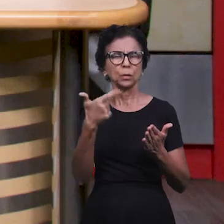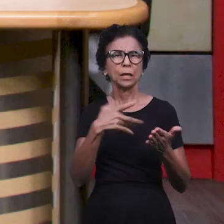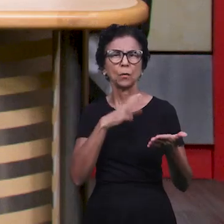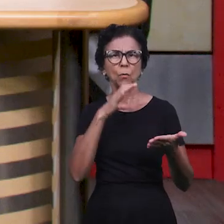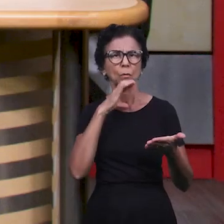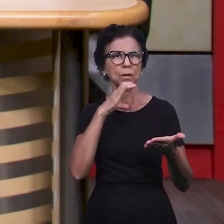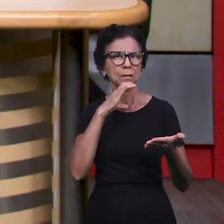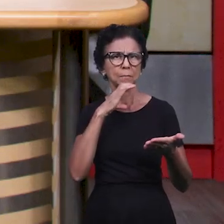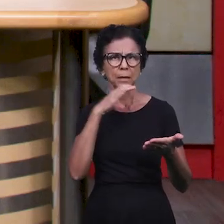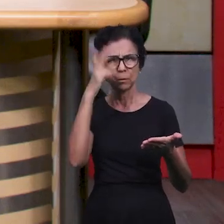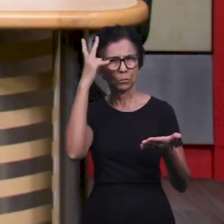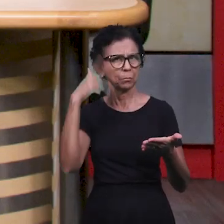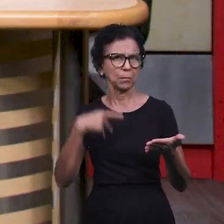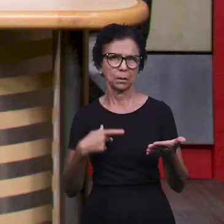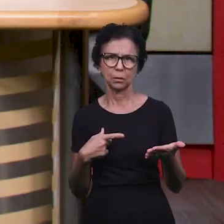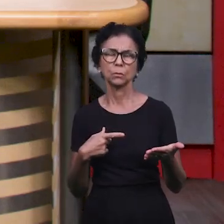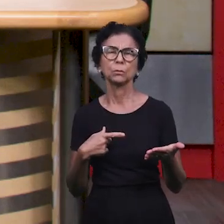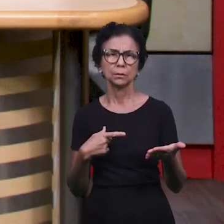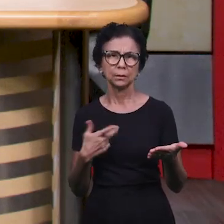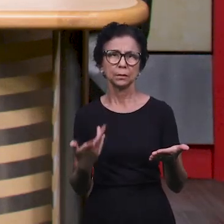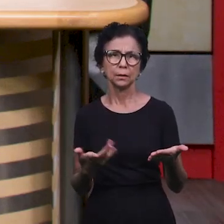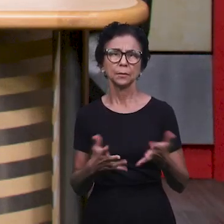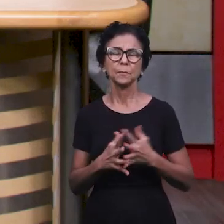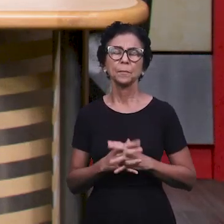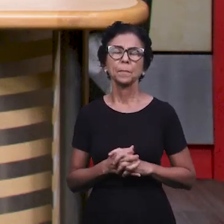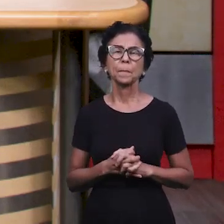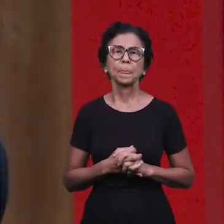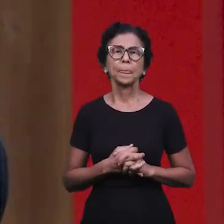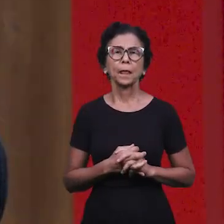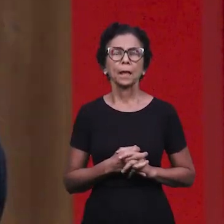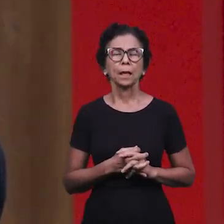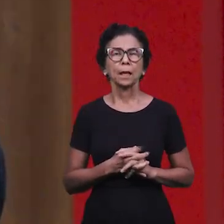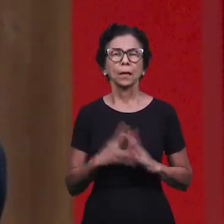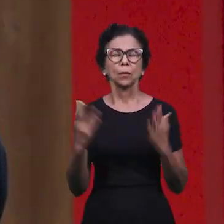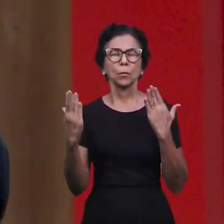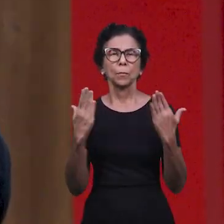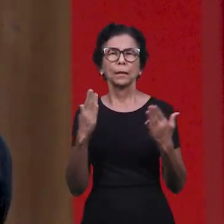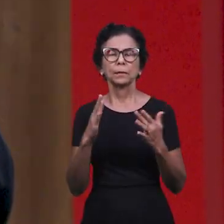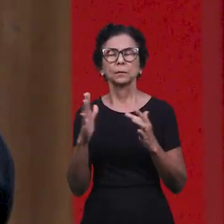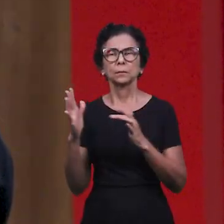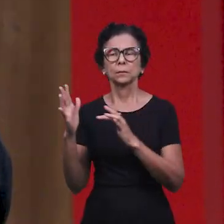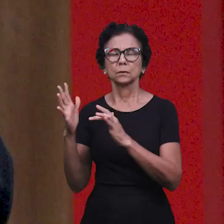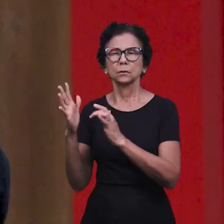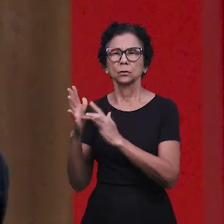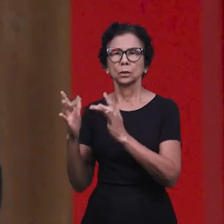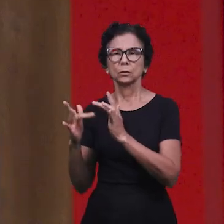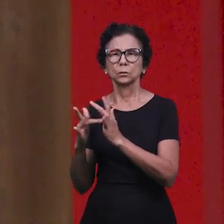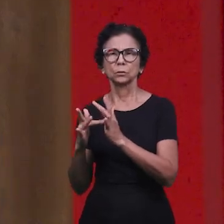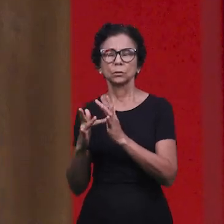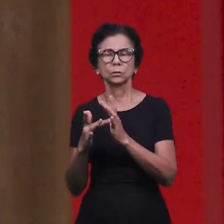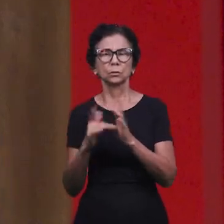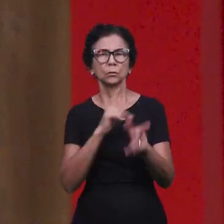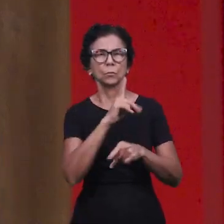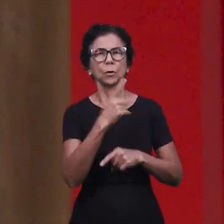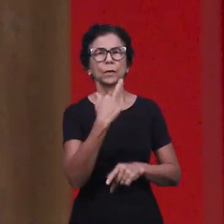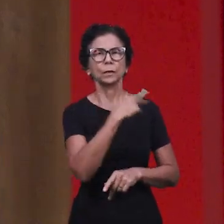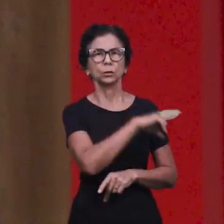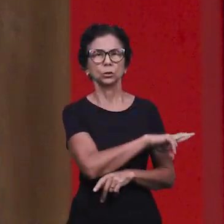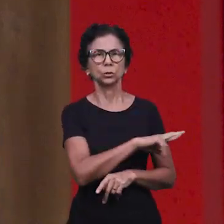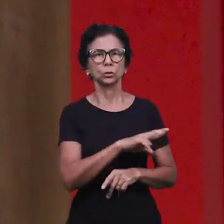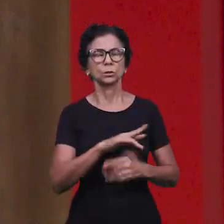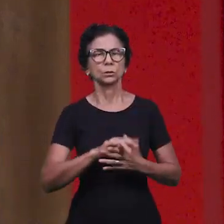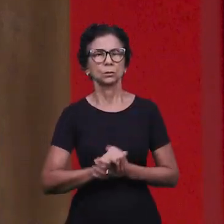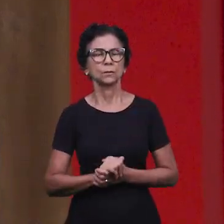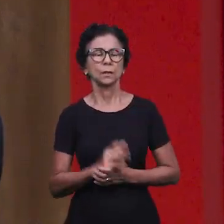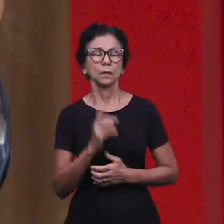é interessante que quando Jesus fala para os religiosos, em João 8,56, ele fala assim: